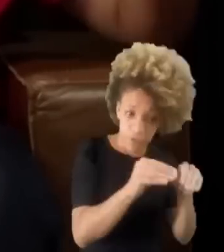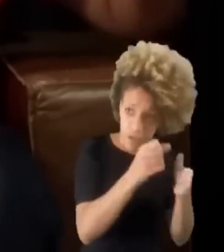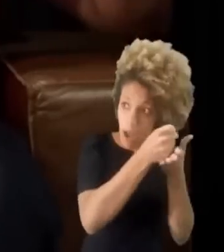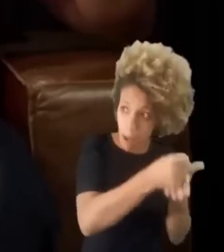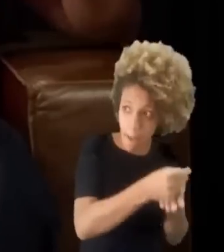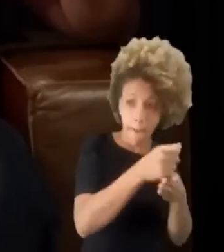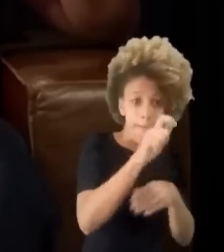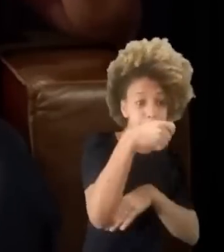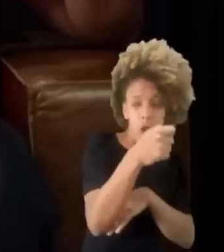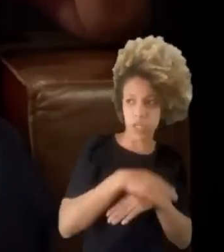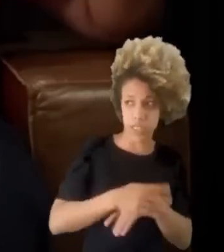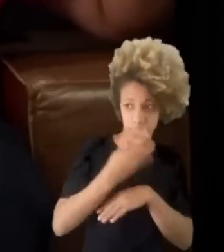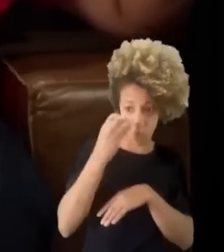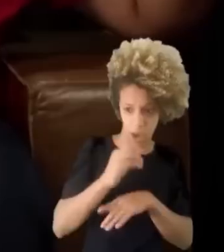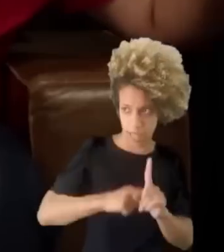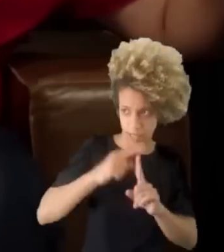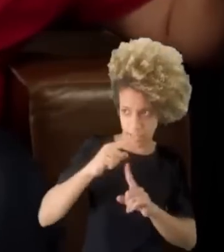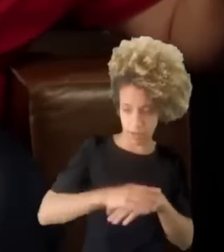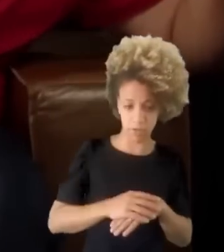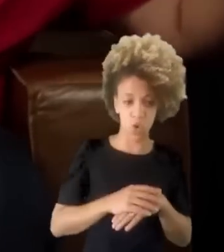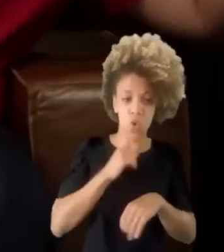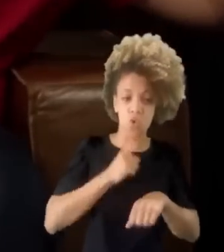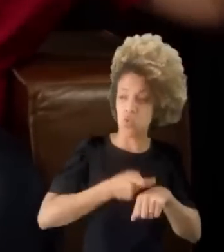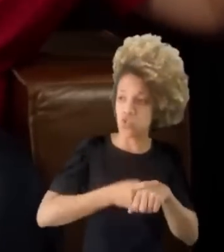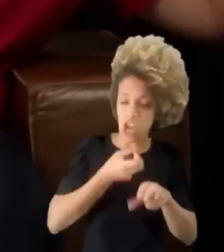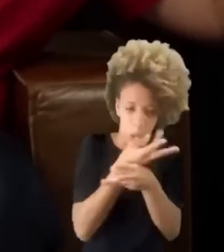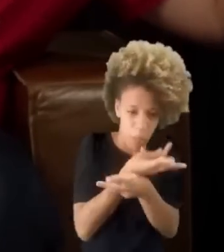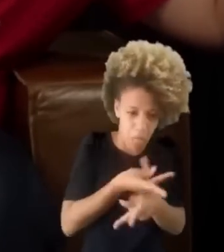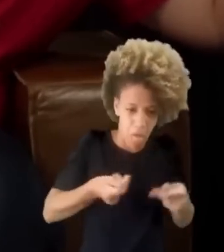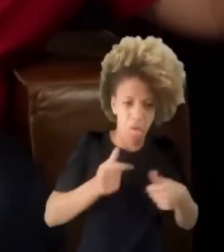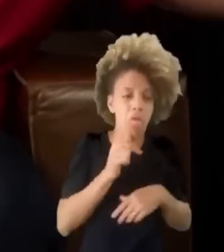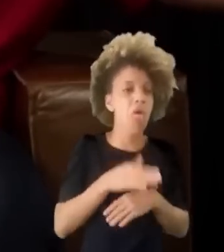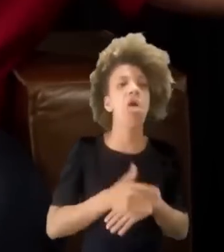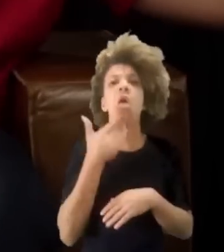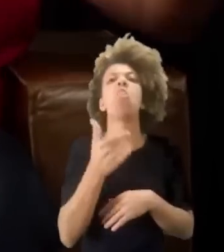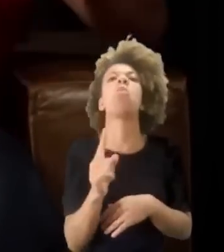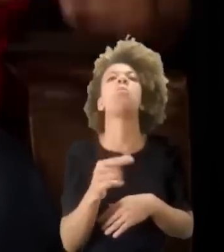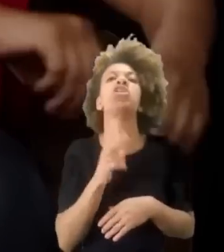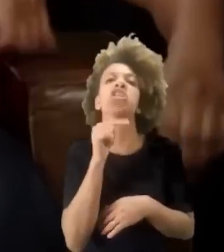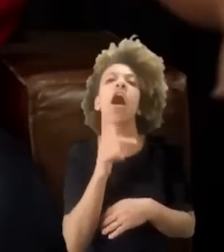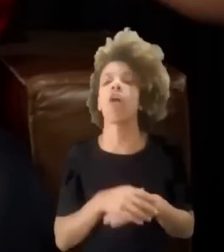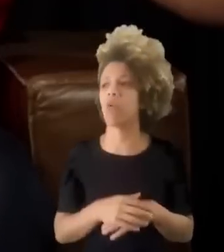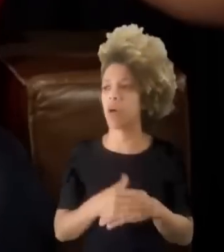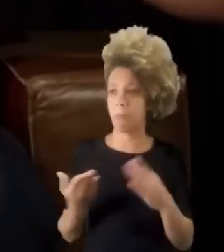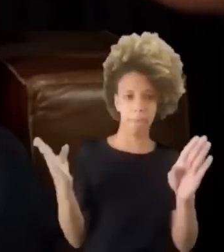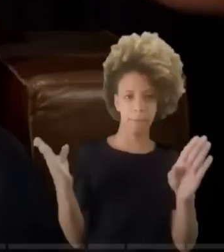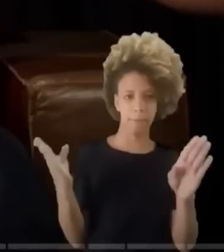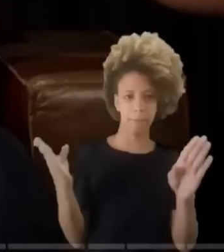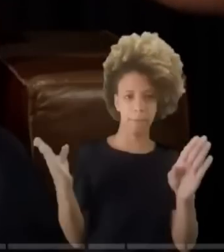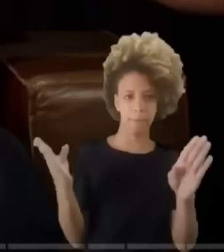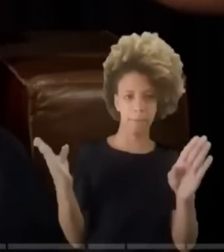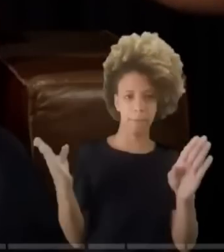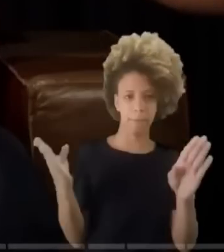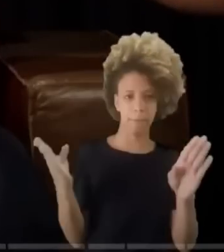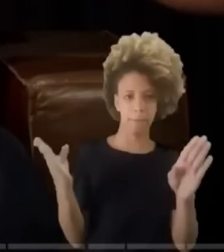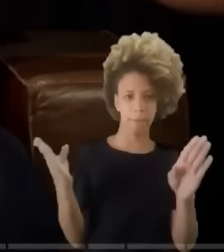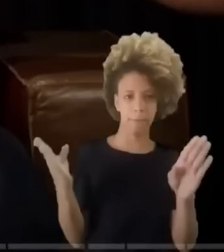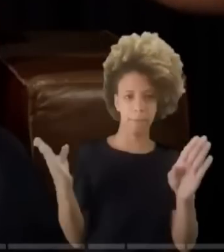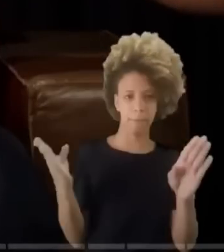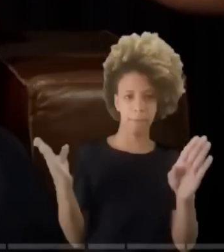num calor de 40 Graus chegar lá o gelo não tá derretido o cara vira para o cara falou assim eu não pedi água bate a porta na cara vai embora